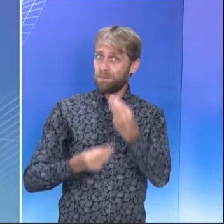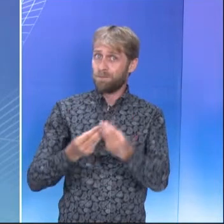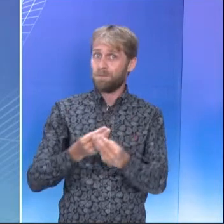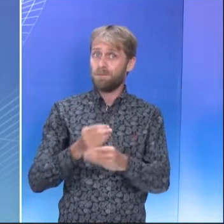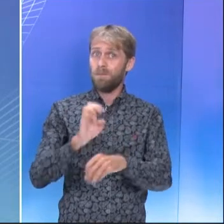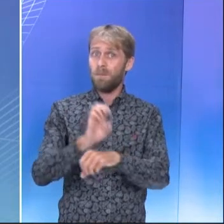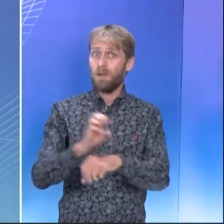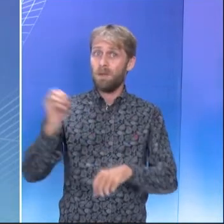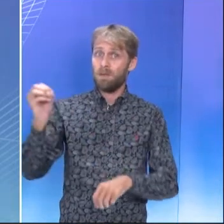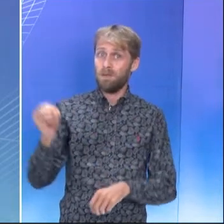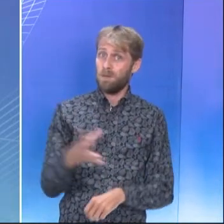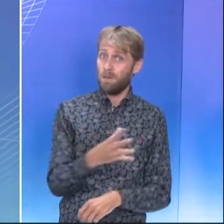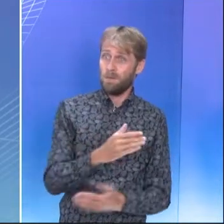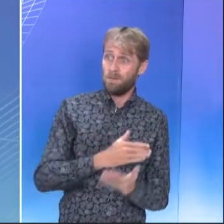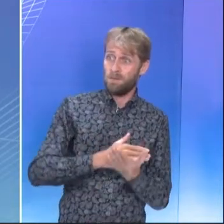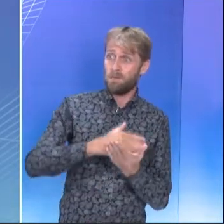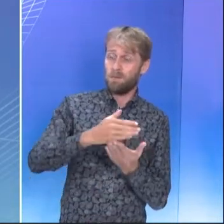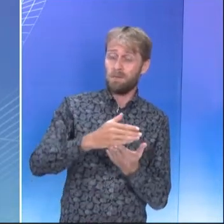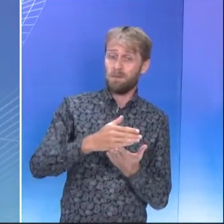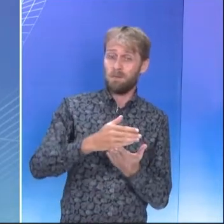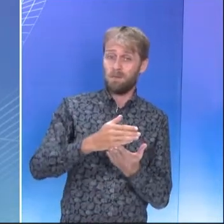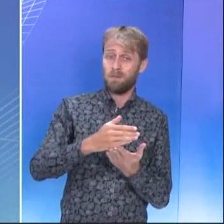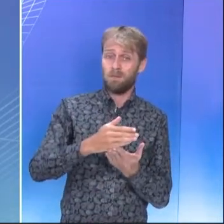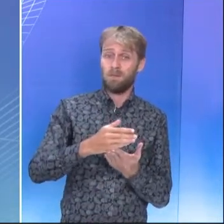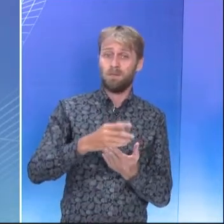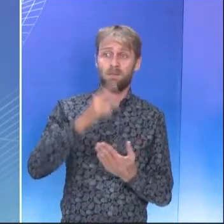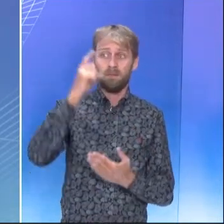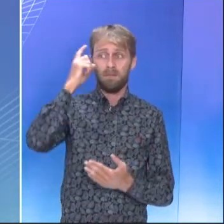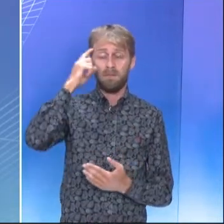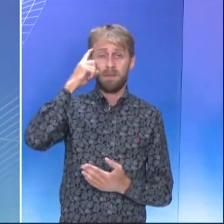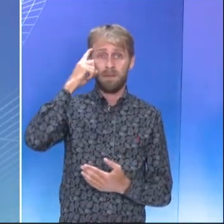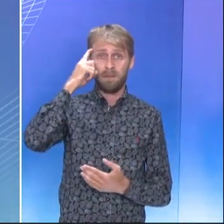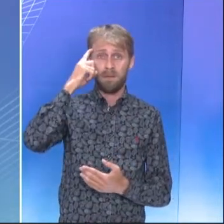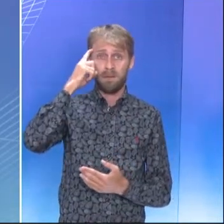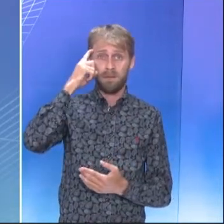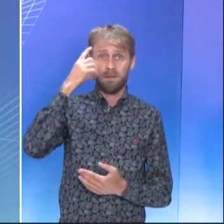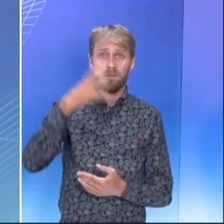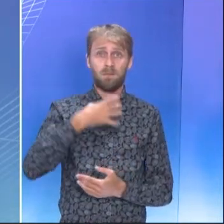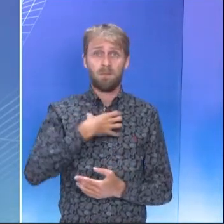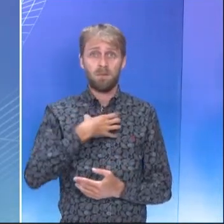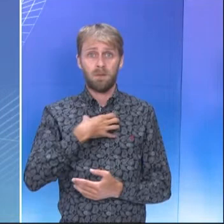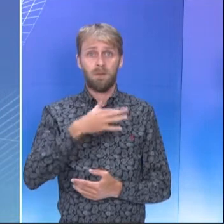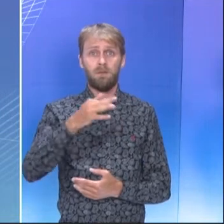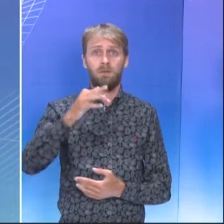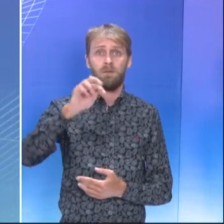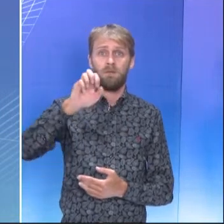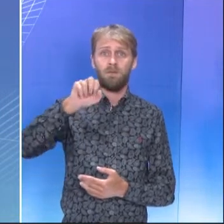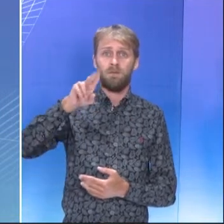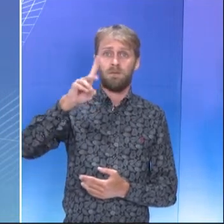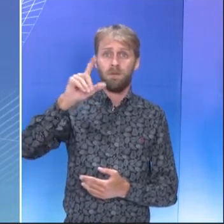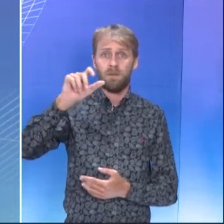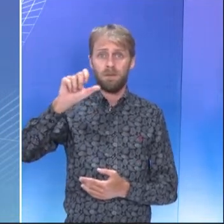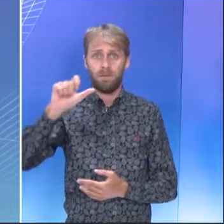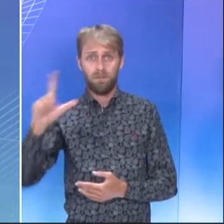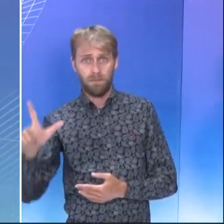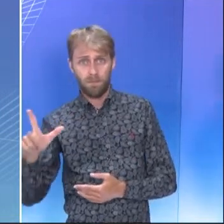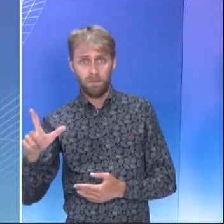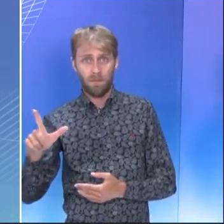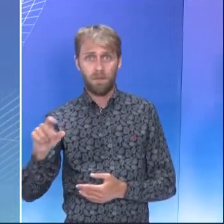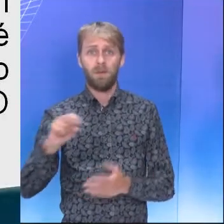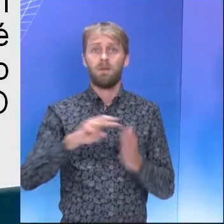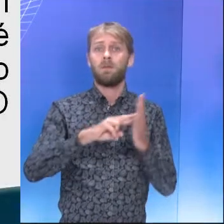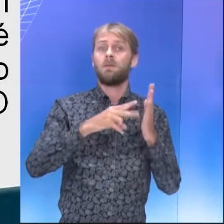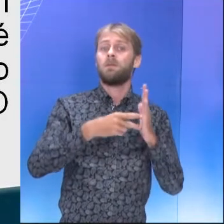moderno começou a partir da crise do modelo do sistema feudal. O que significa